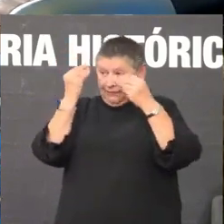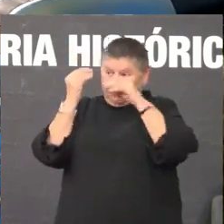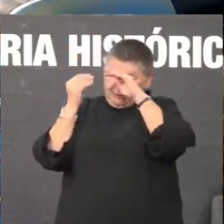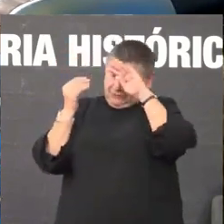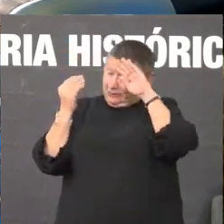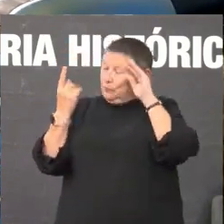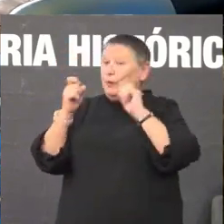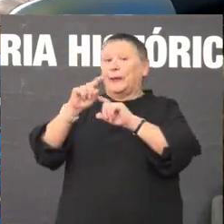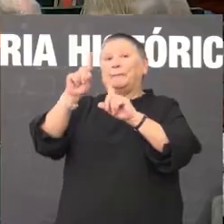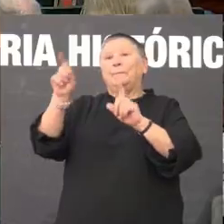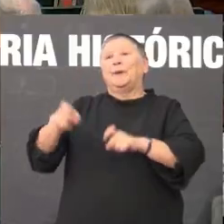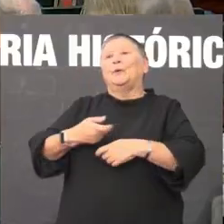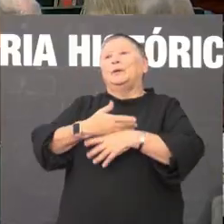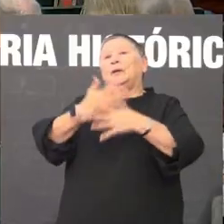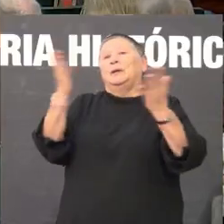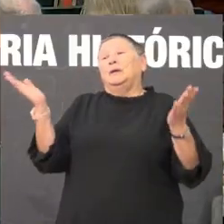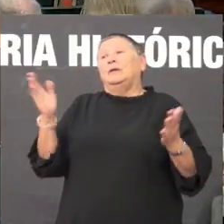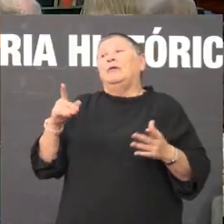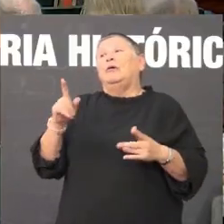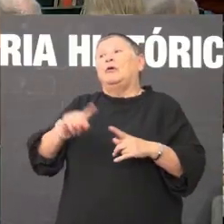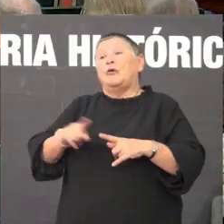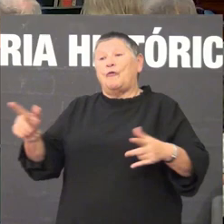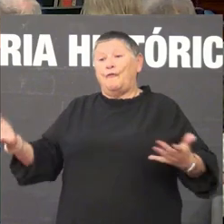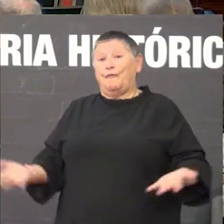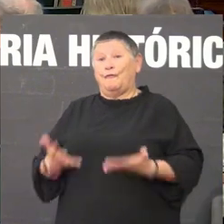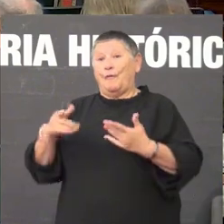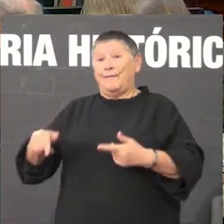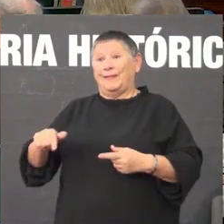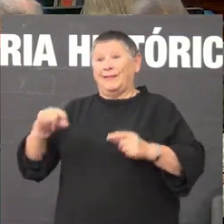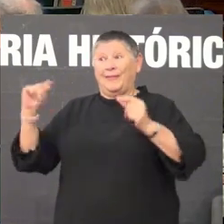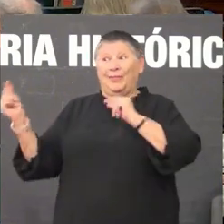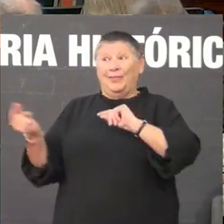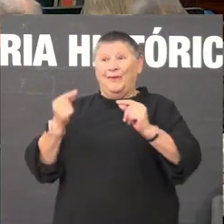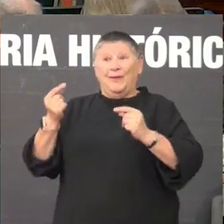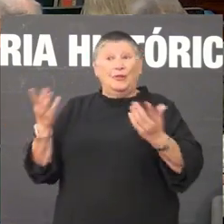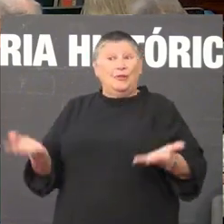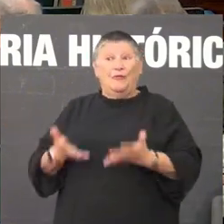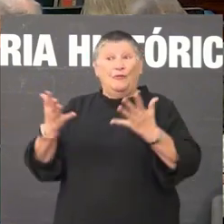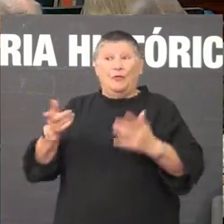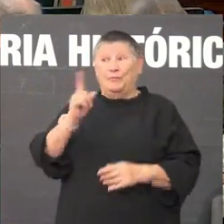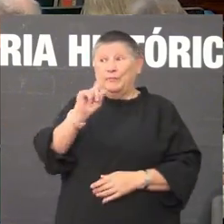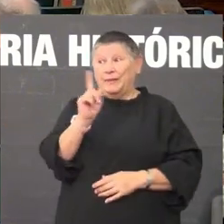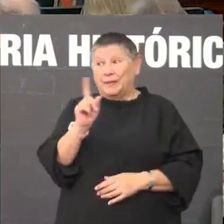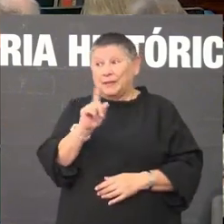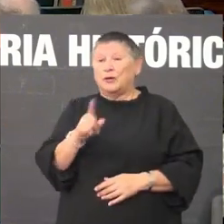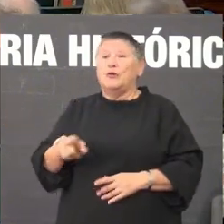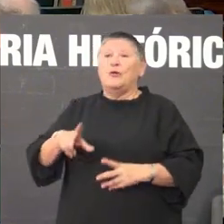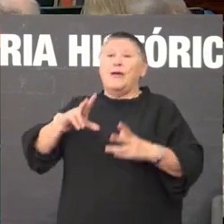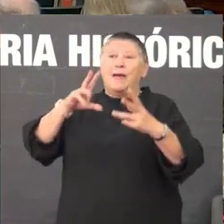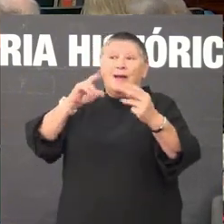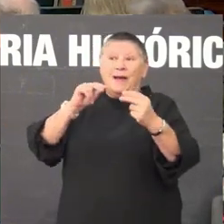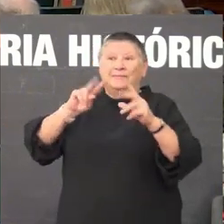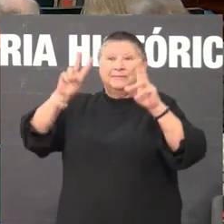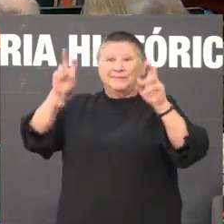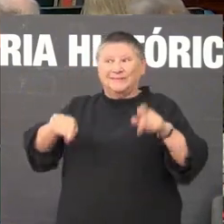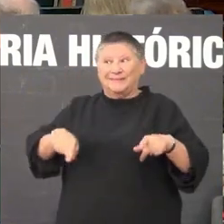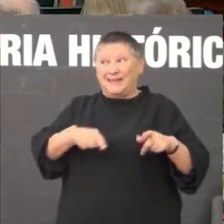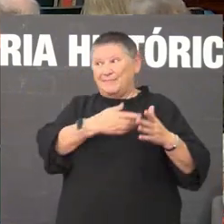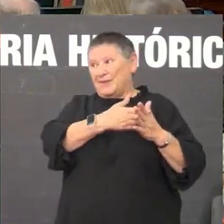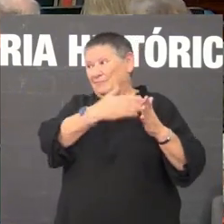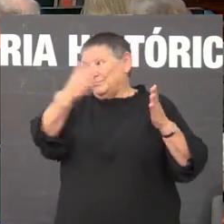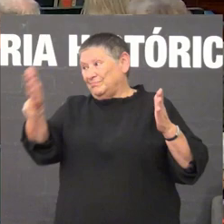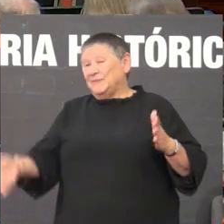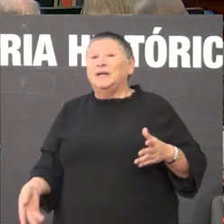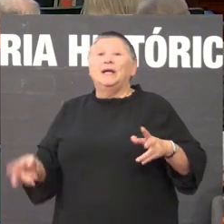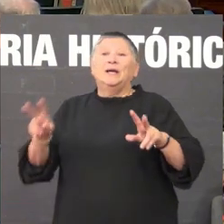Pregunta no aire si realmente si non se fomentan estes debates e que se non se fomenta que se fale sobre estas cousas, si realmente as novas